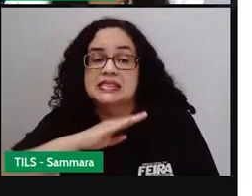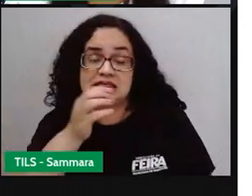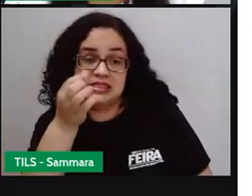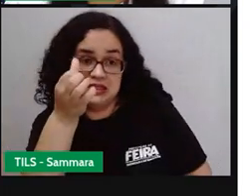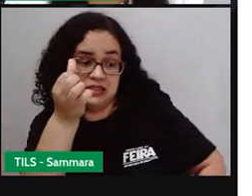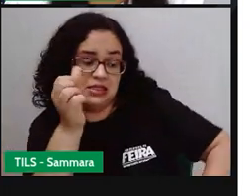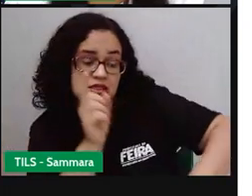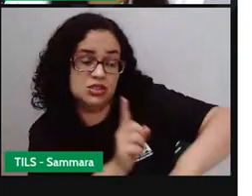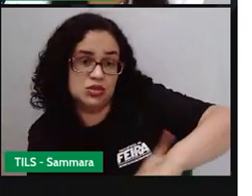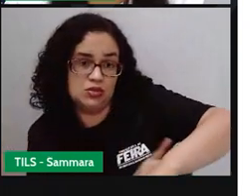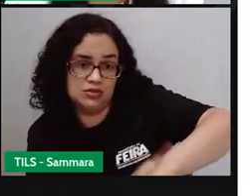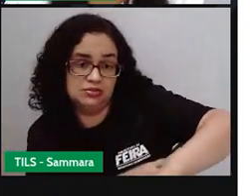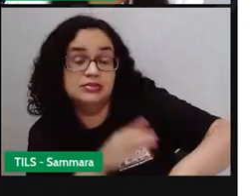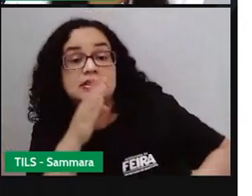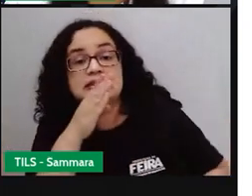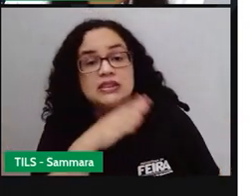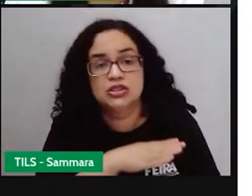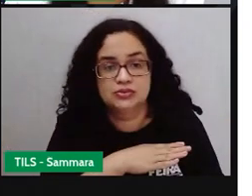horas.